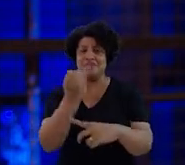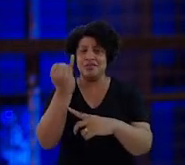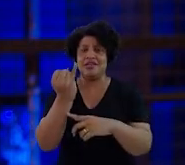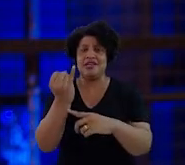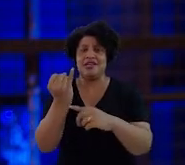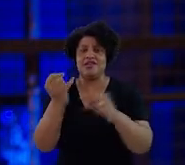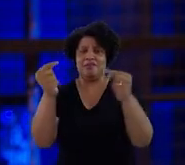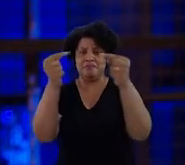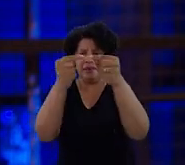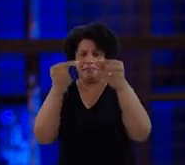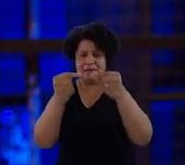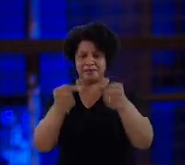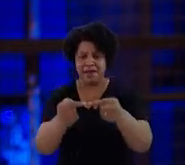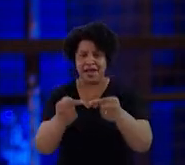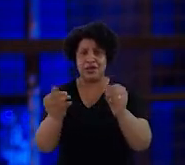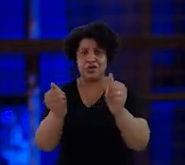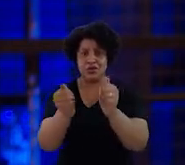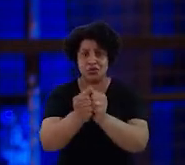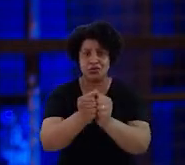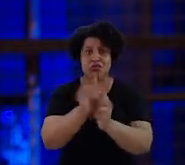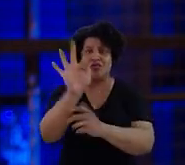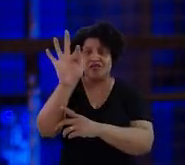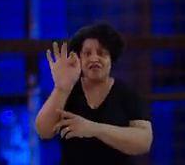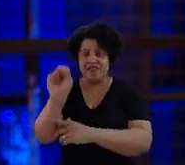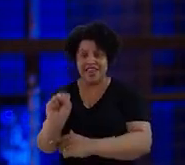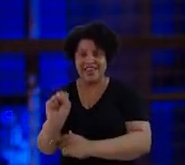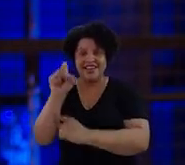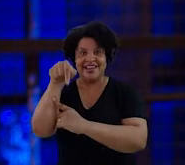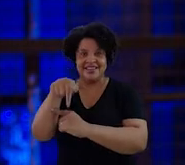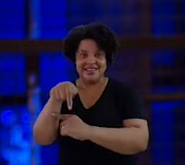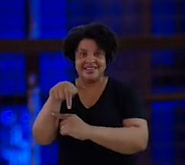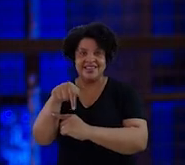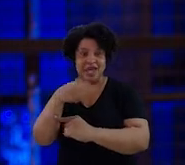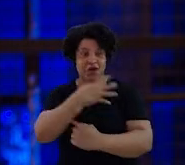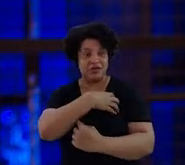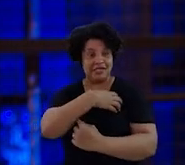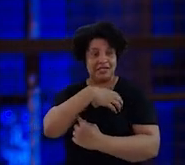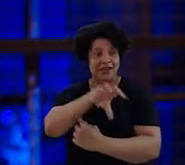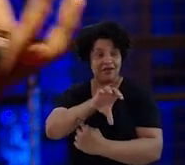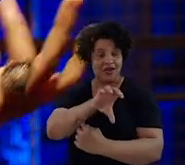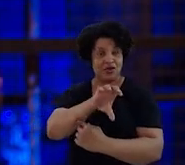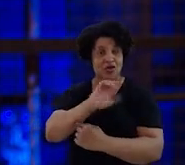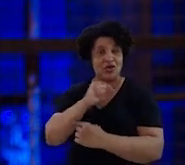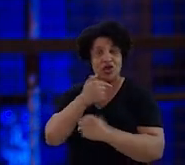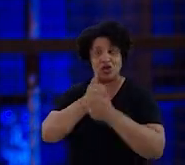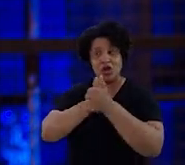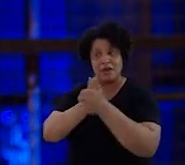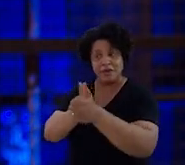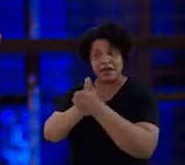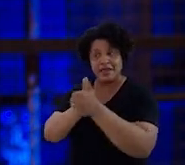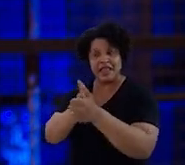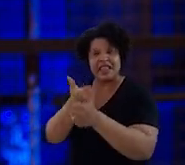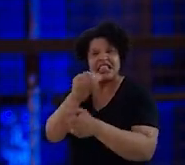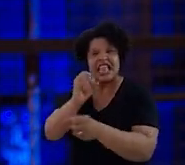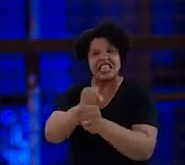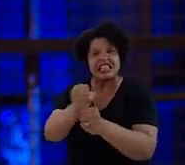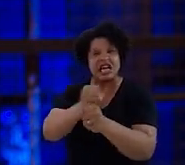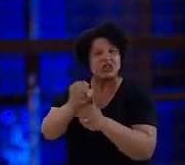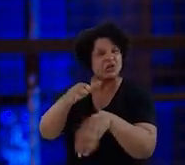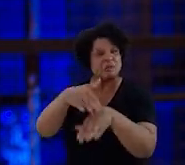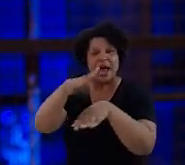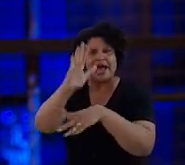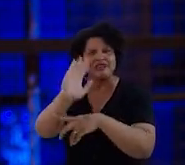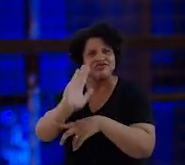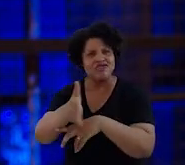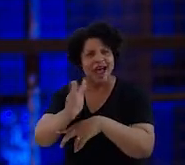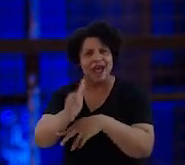de estar em feira, vir de Salvador, e tipo, porra, é um festival que a gente já acompanha de muito tempo, há 10 anos, mais de 10 anos, uma década, né?